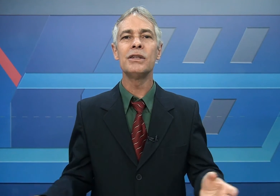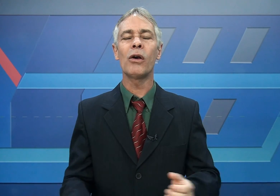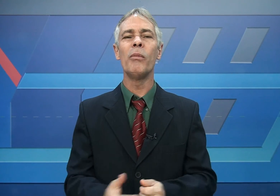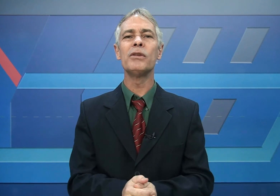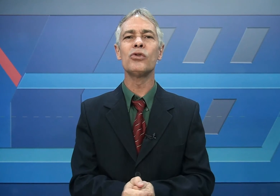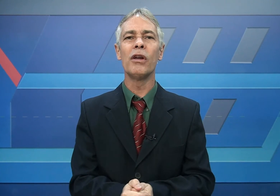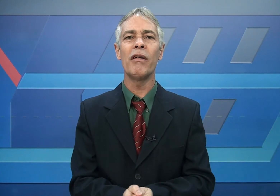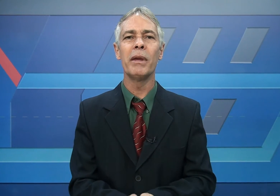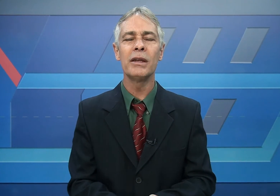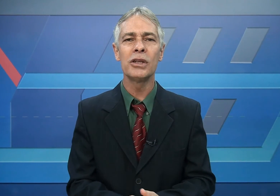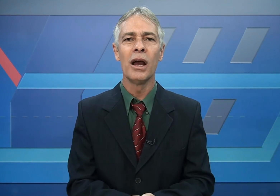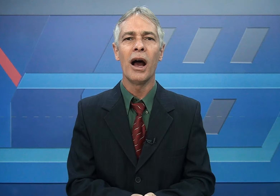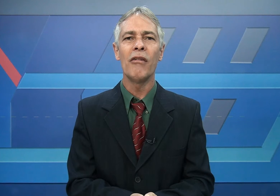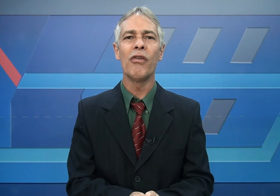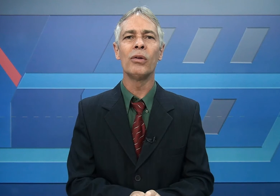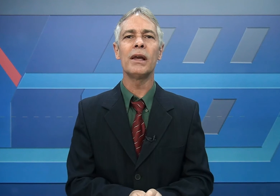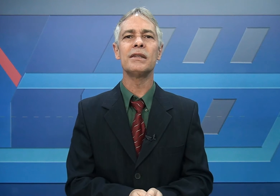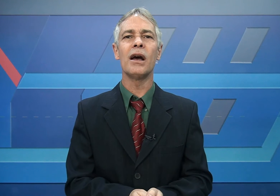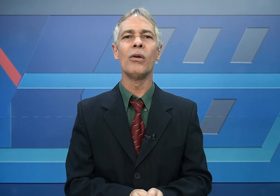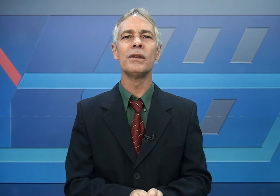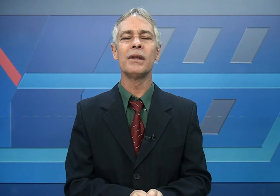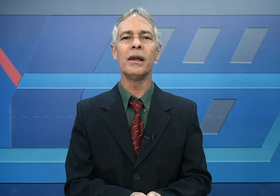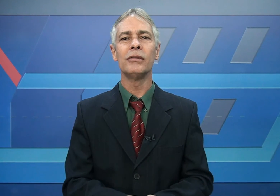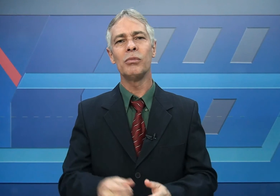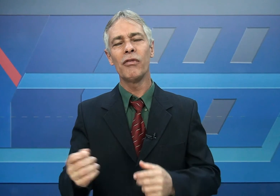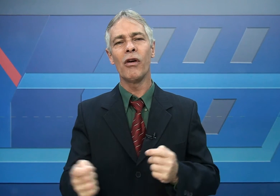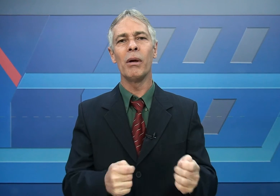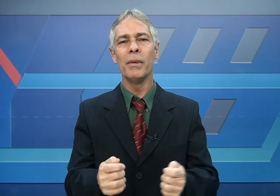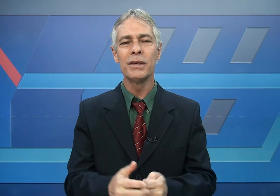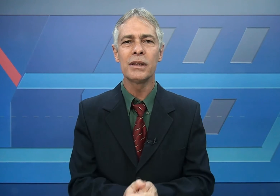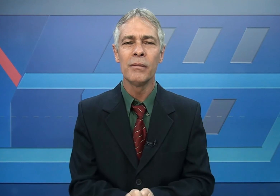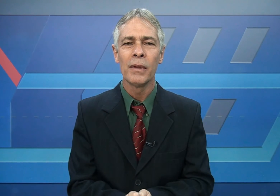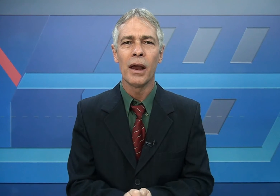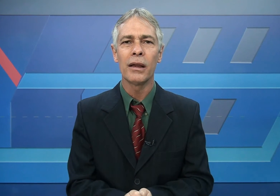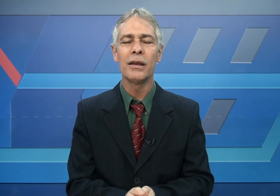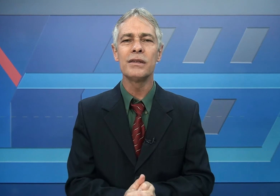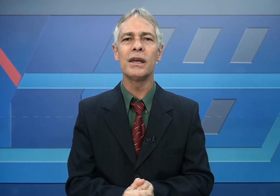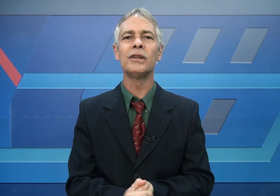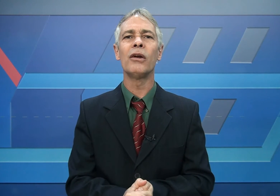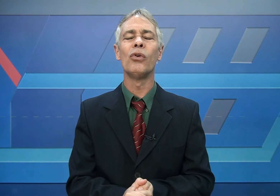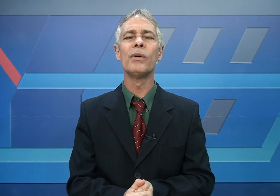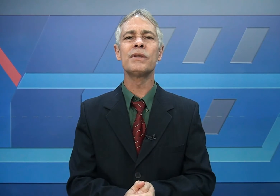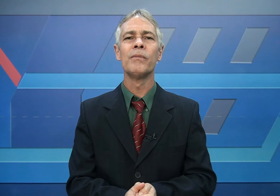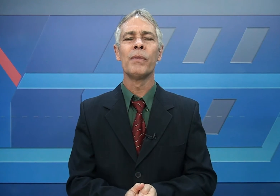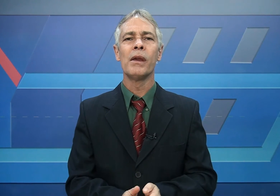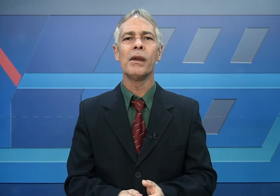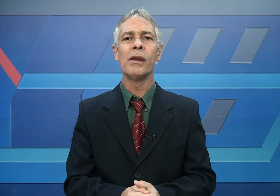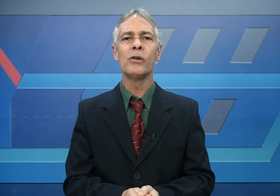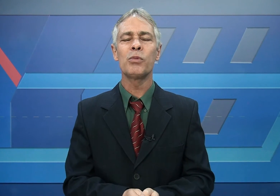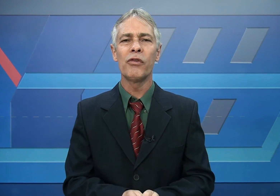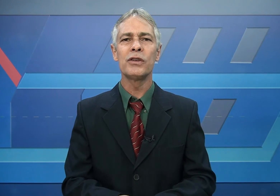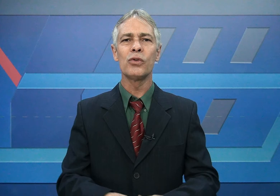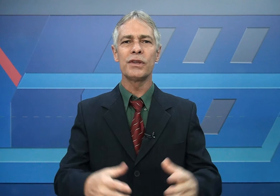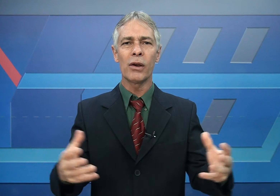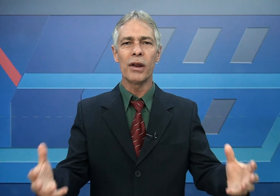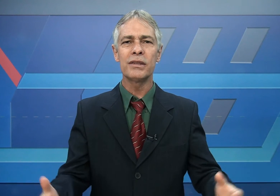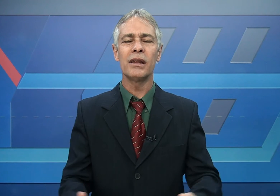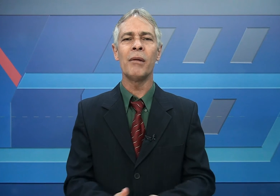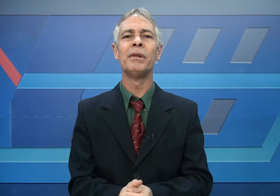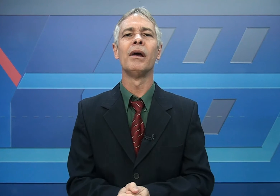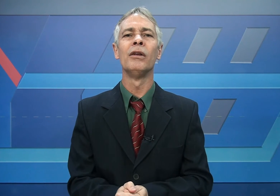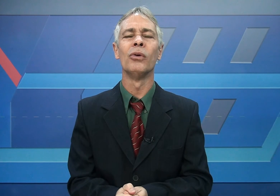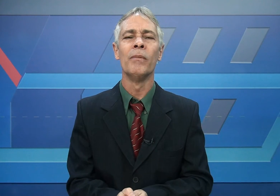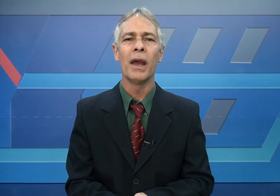semana aí já começou novamente a volta às aulas, né, de uma forma mista aqui em Sete Lagoas, e os professores agora